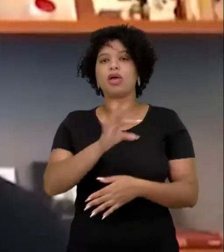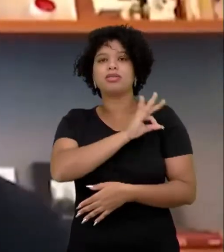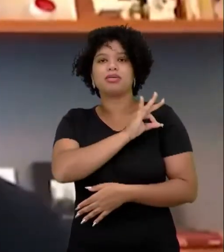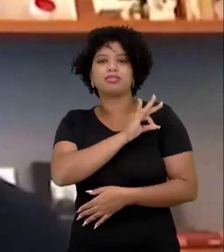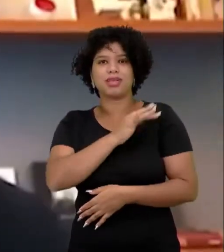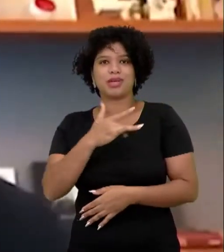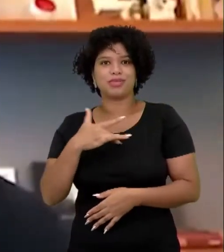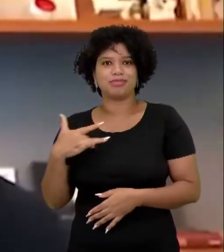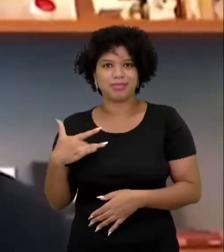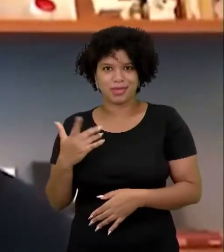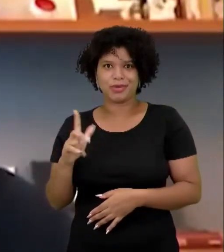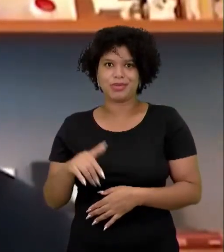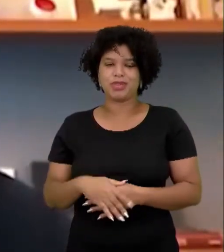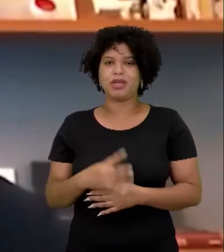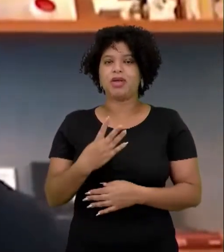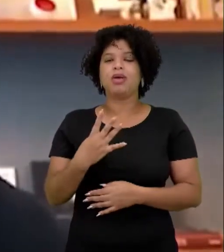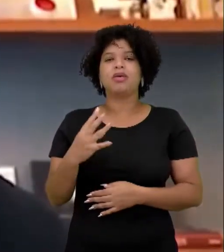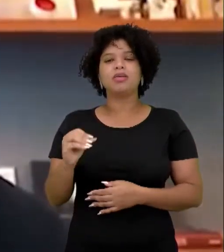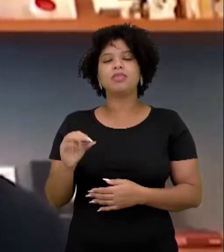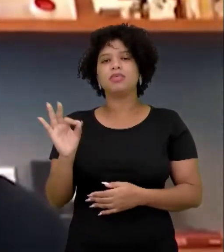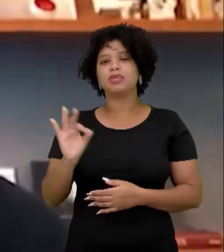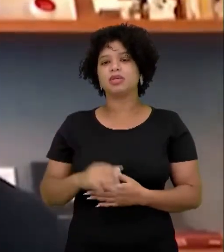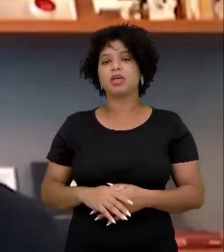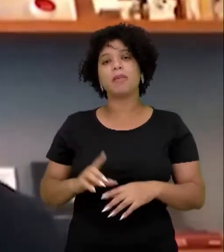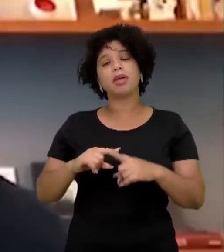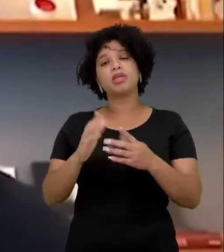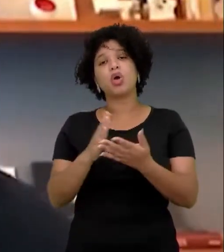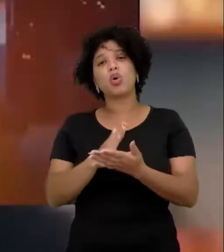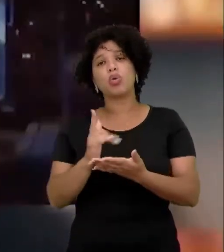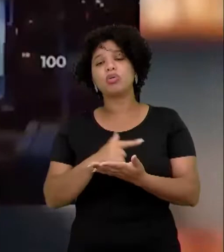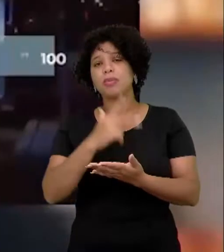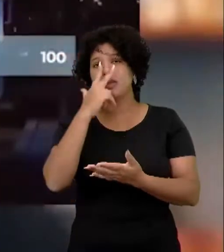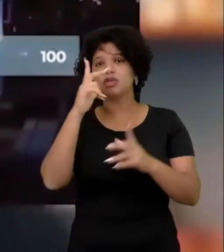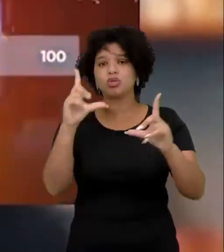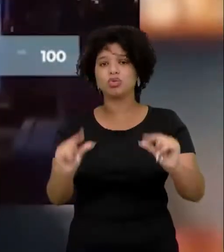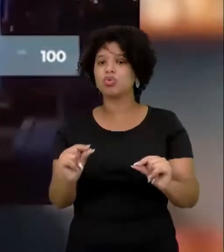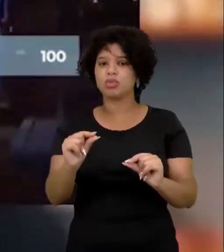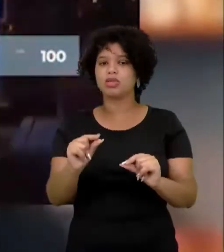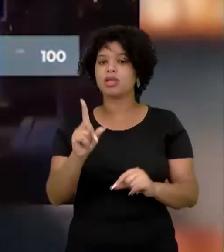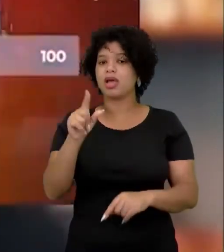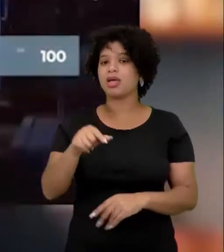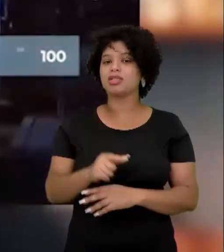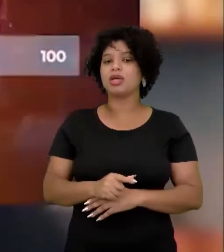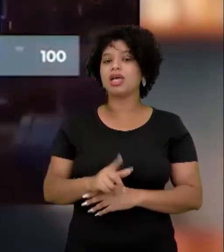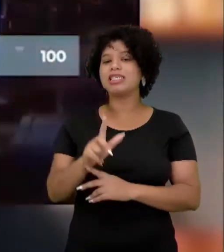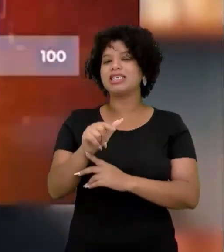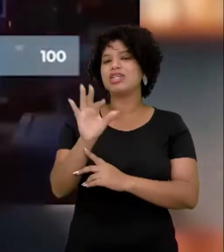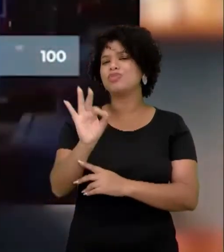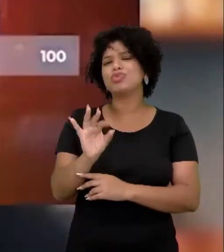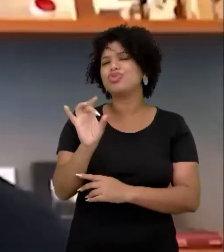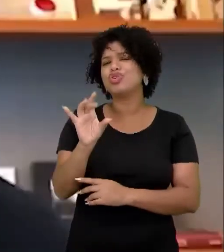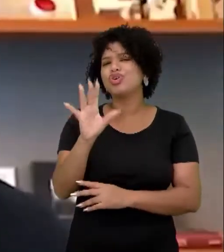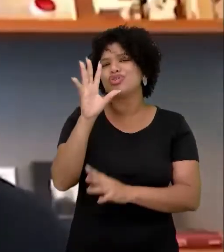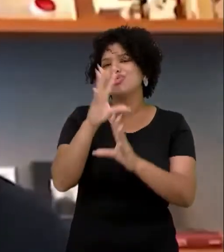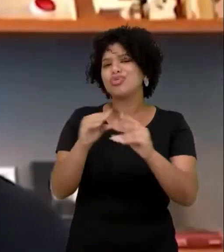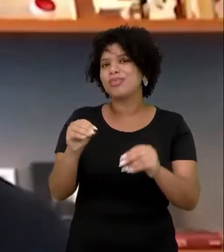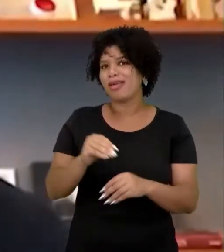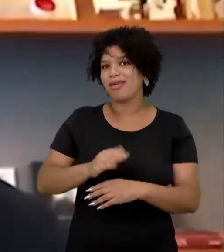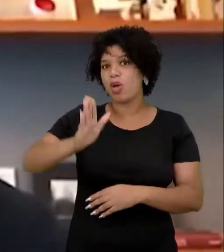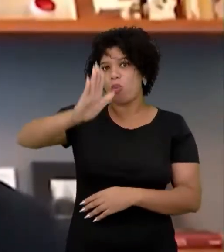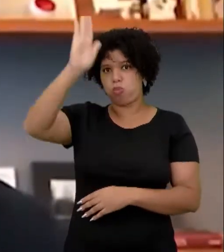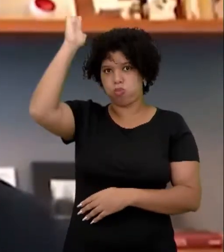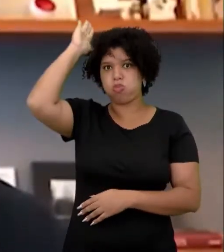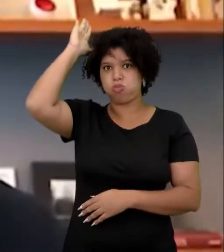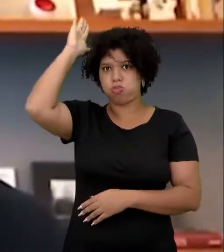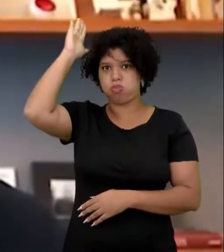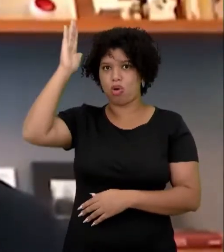aí vem aquelas que a chance de extinção é muito pequena. Bombeiros, o estudo da McKinsey estima em 17%. É bom lembrar que, por exemplo,